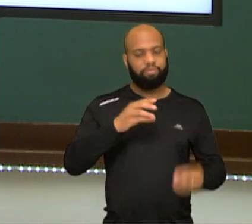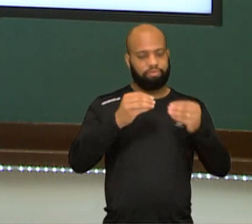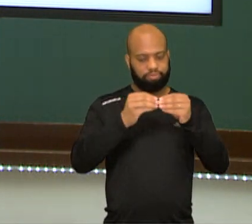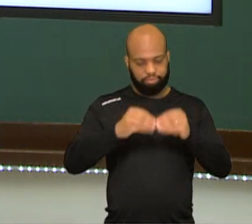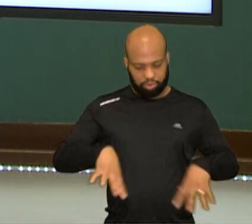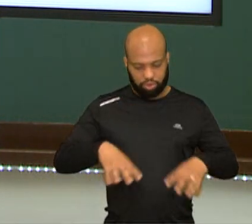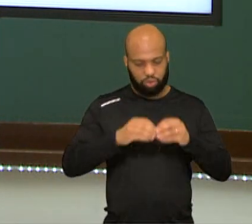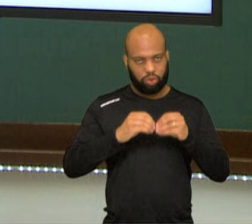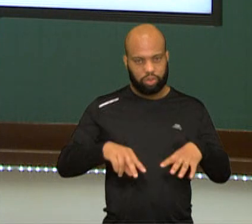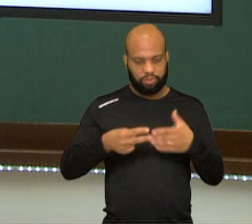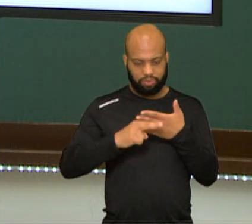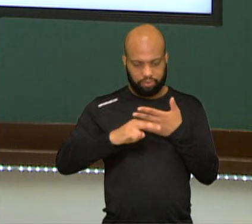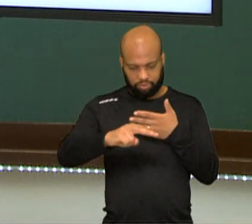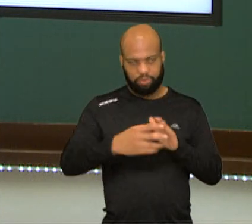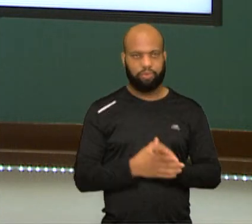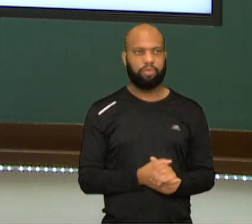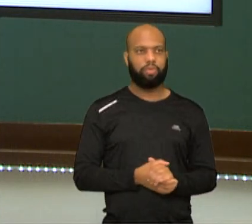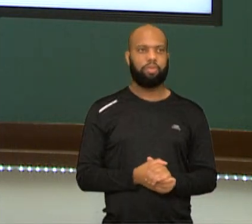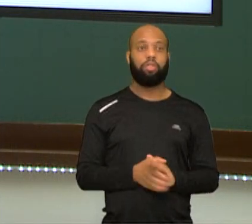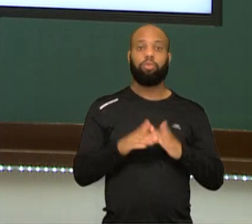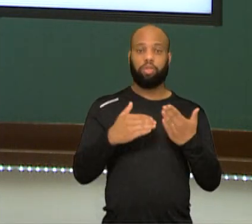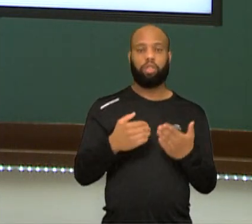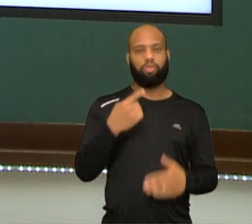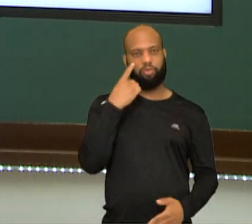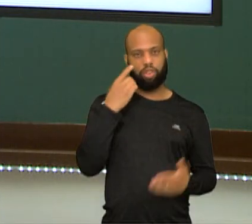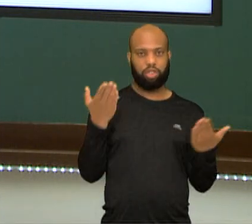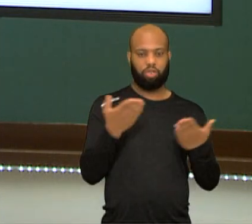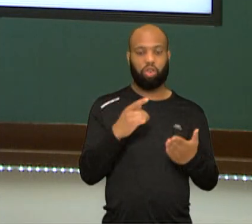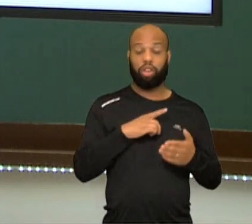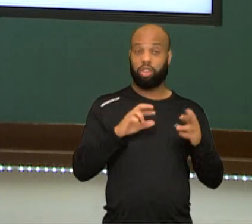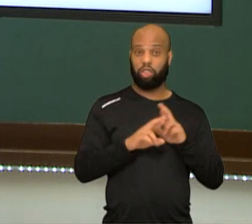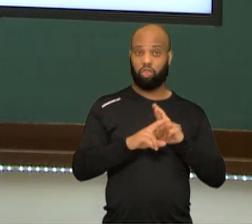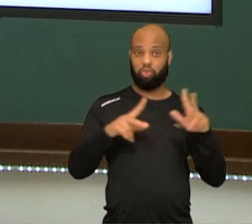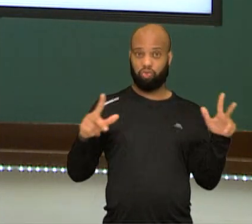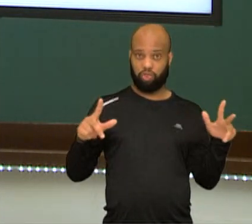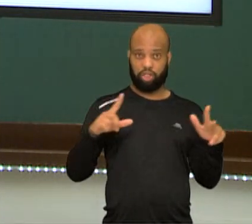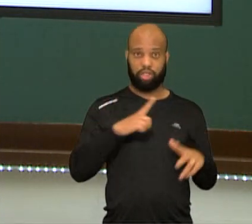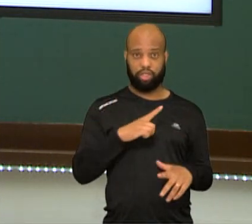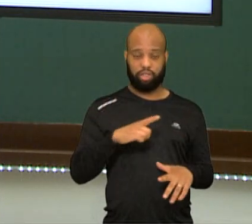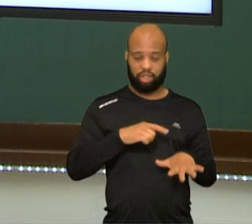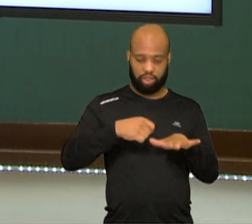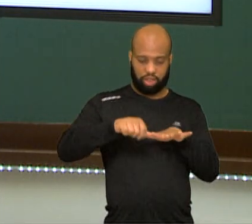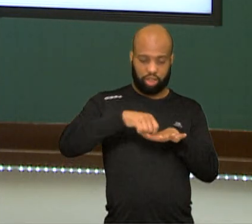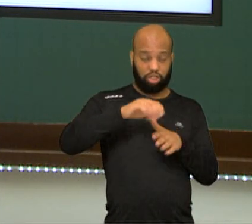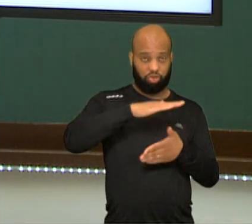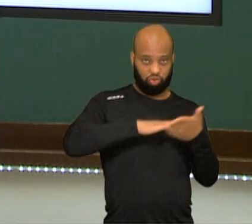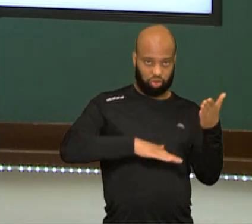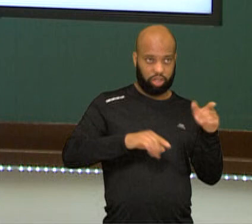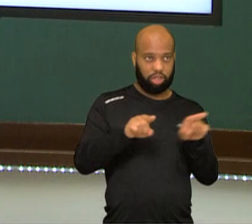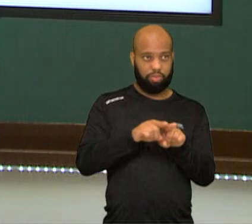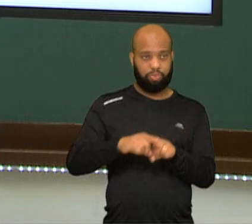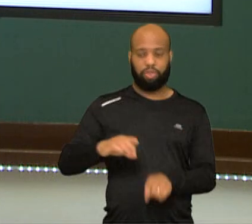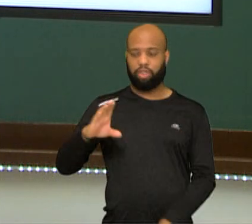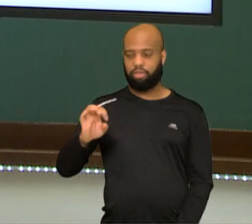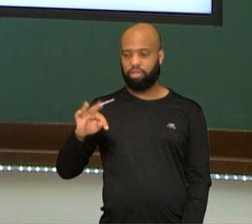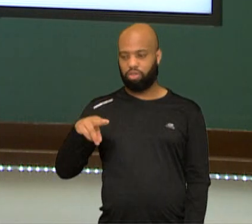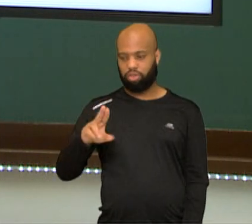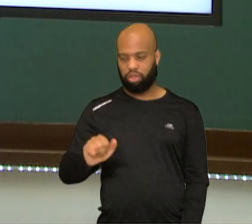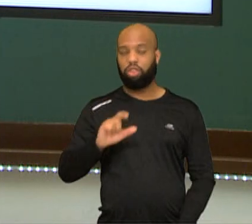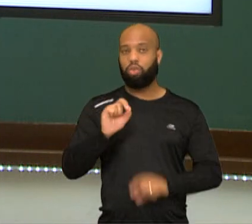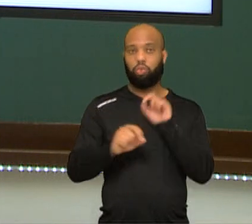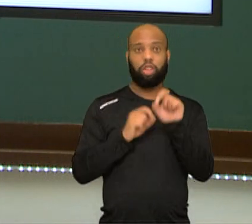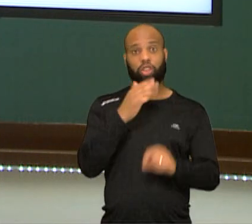suas consequências. Entenda a diferença entre acetona e removedor de esmalte. A principal diferença entre esses dois produtos é o